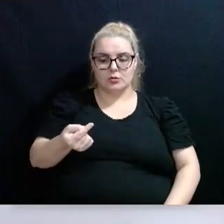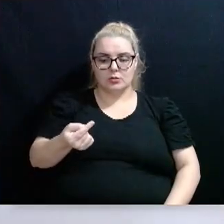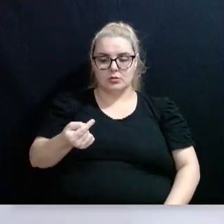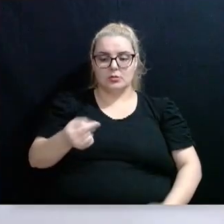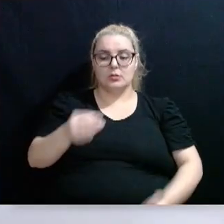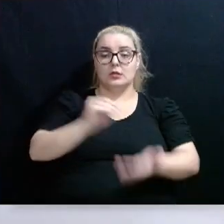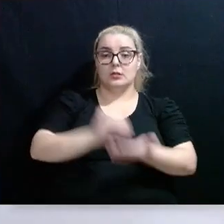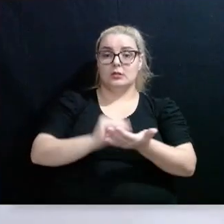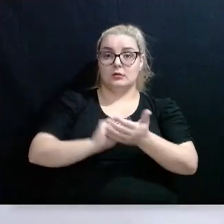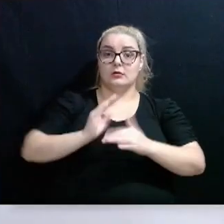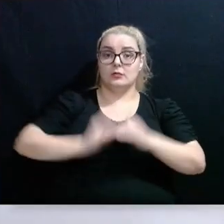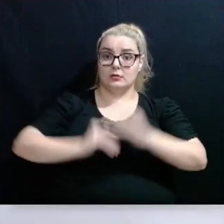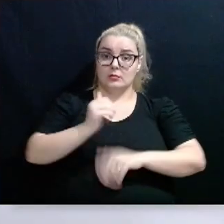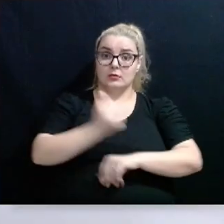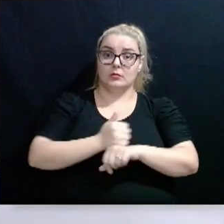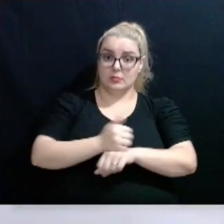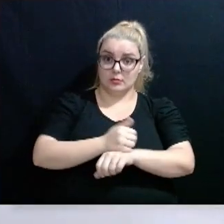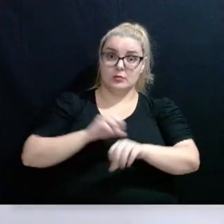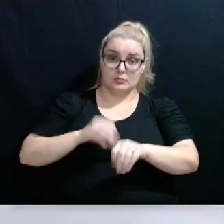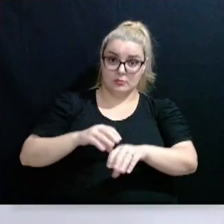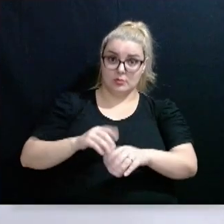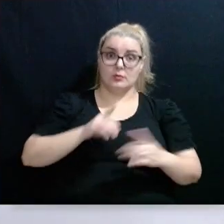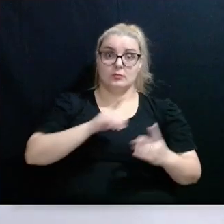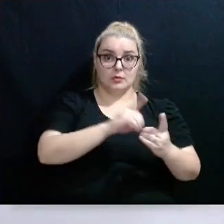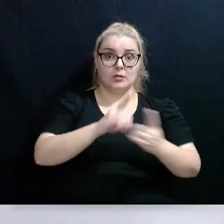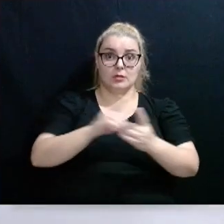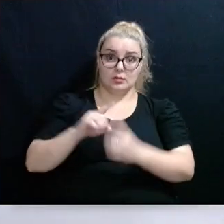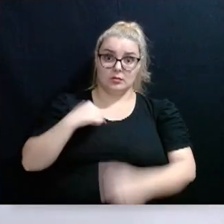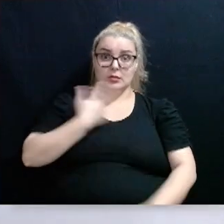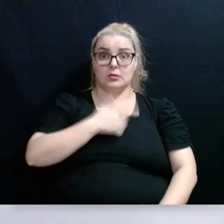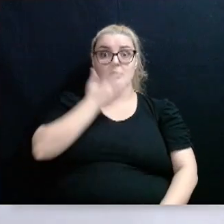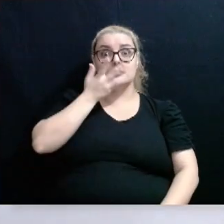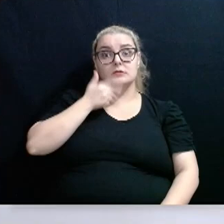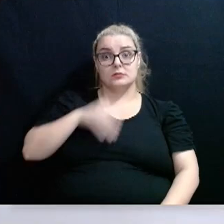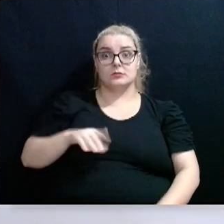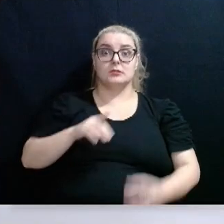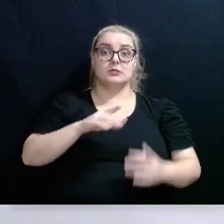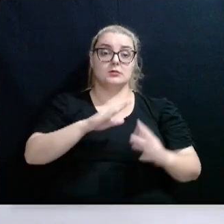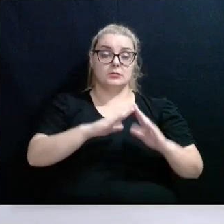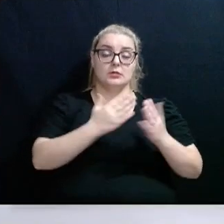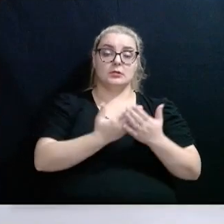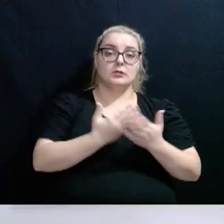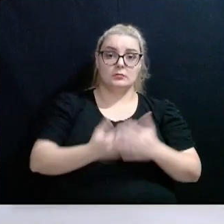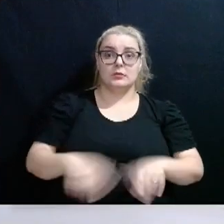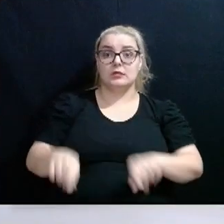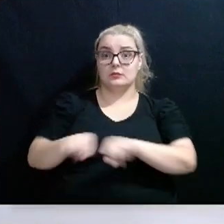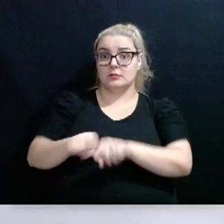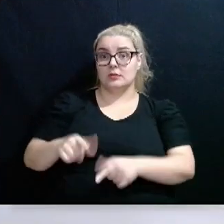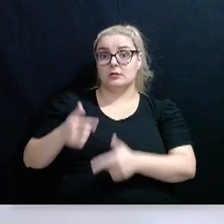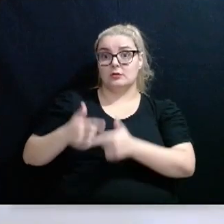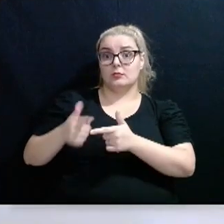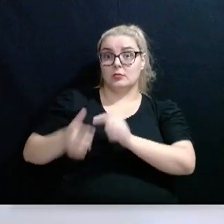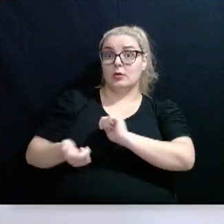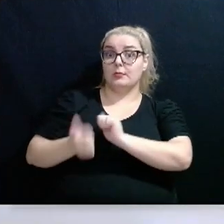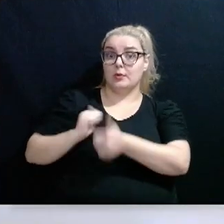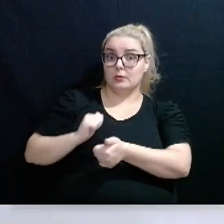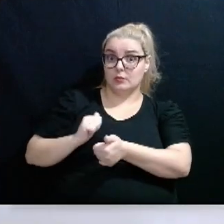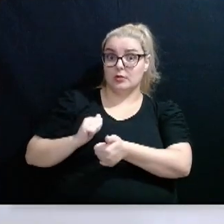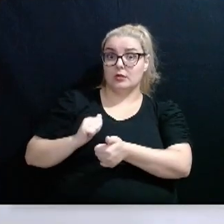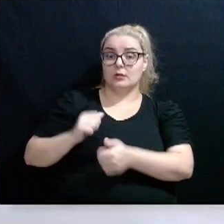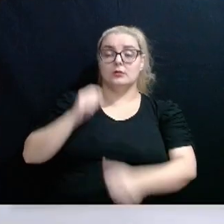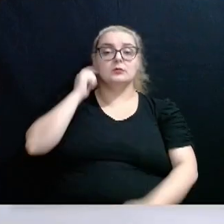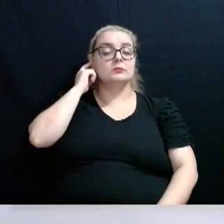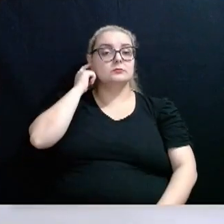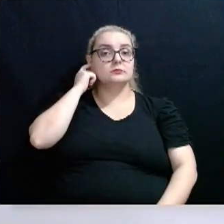da educação para atender nossas crianças na escola. Mas também temos o problema do esporte, que acabou o